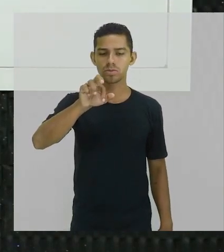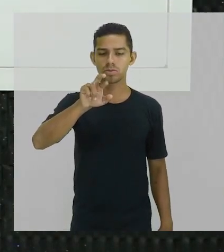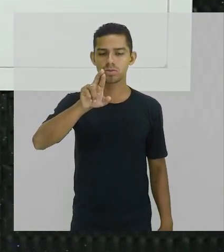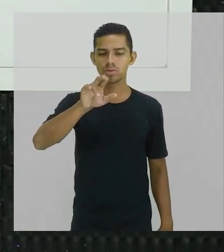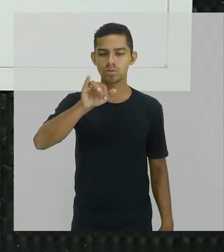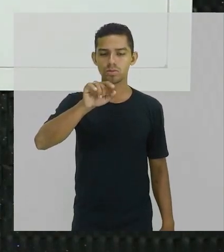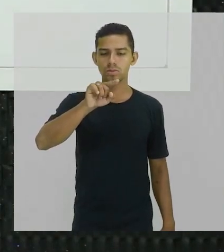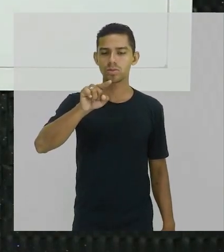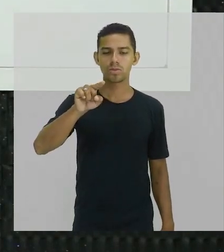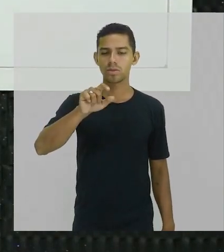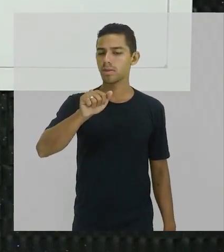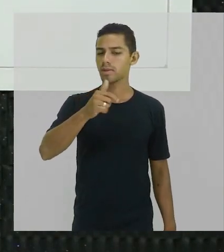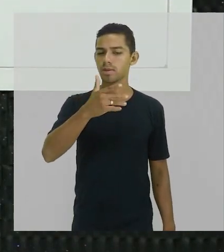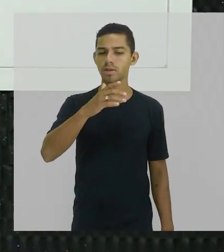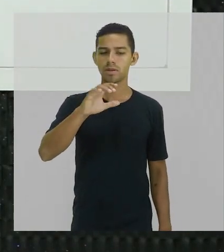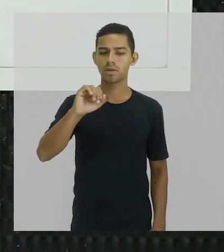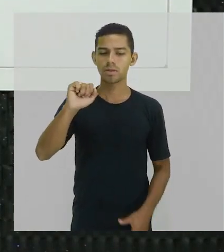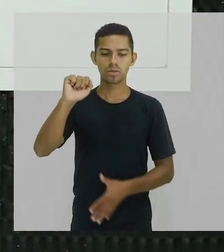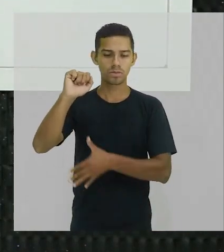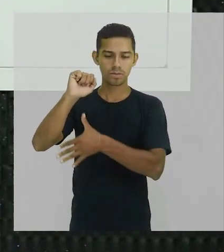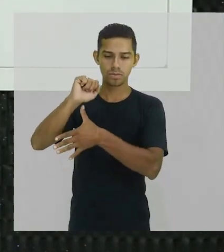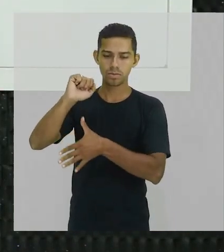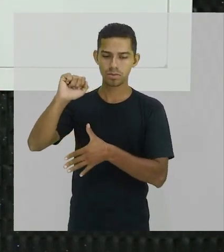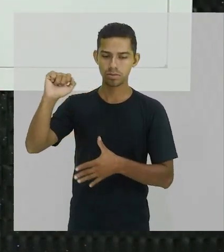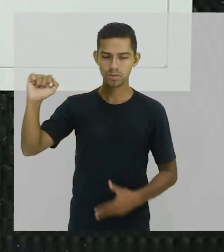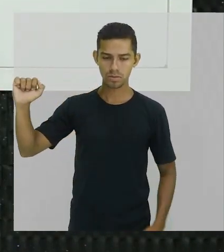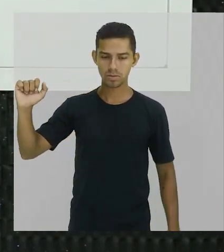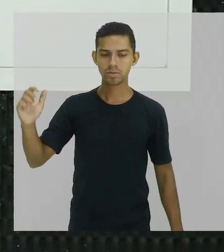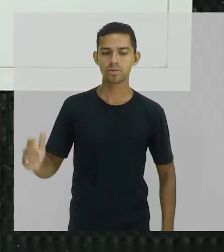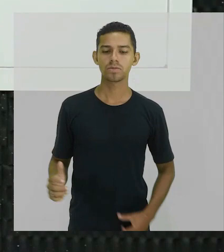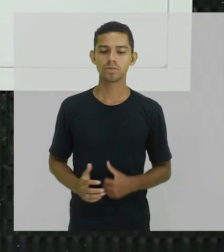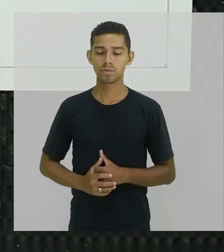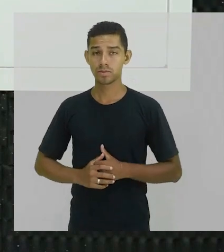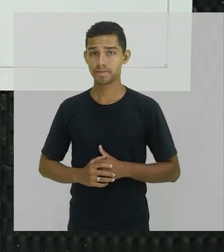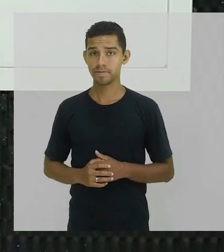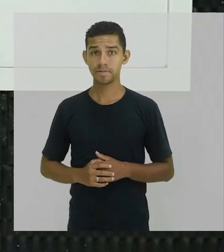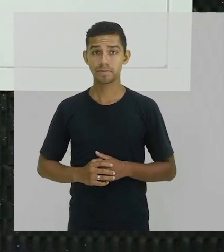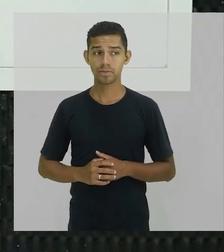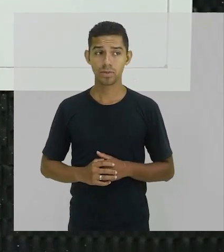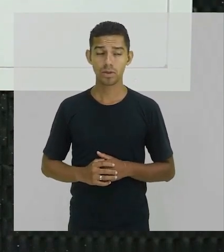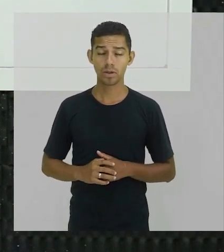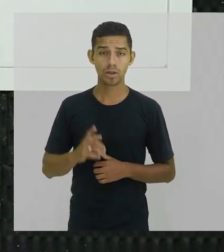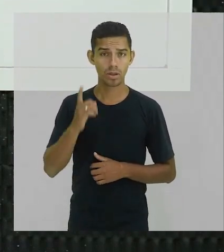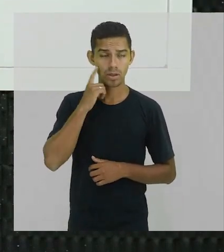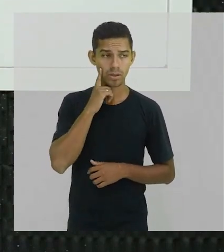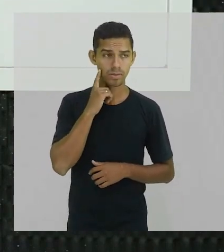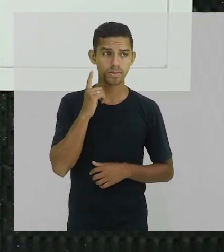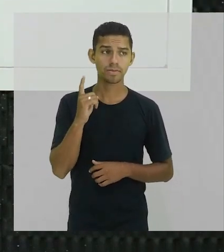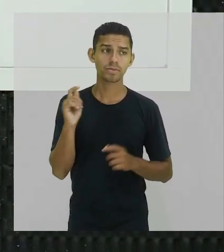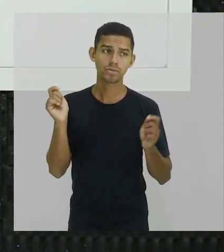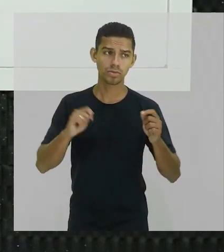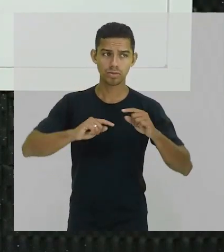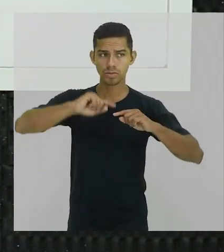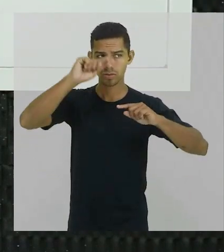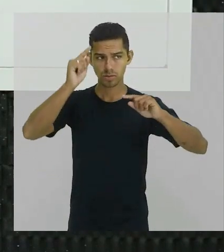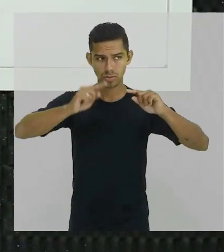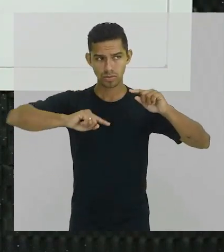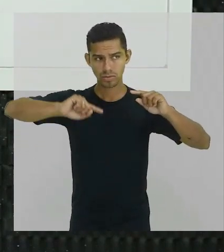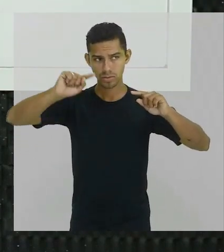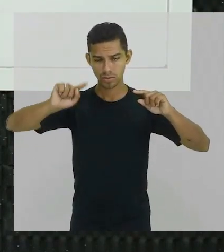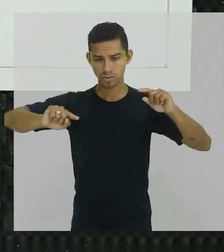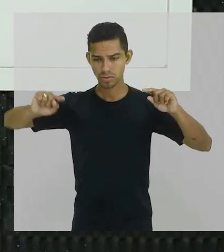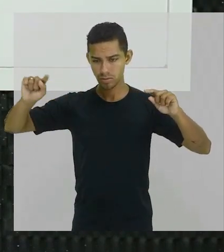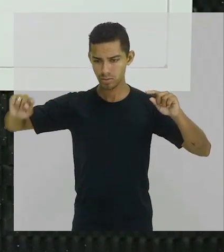né, de uma forma helicoidal. Quando passa pela fendazinha, ela vai se propagar